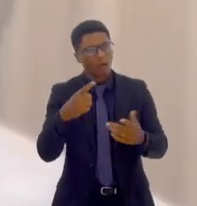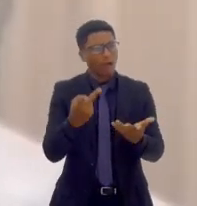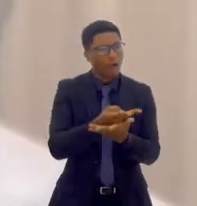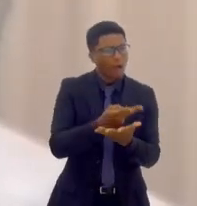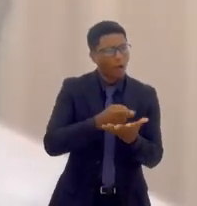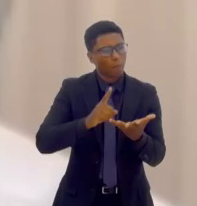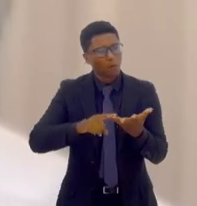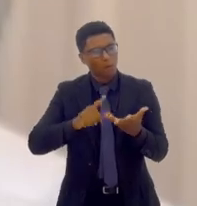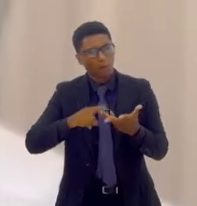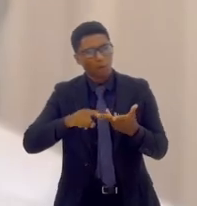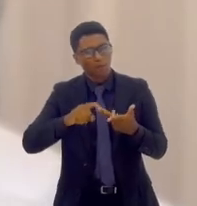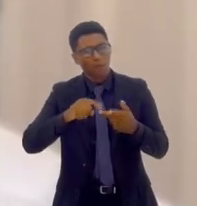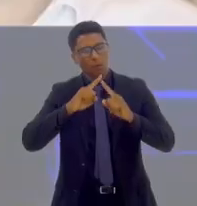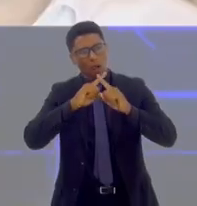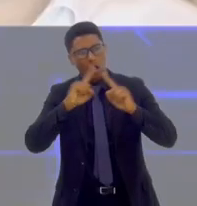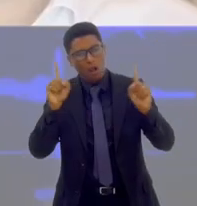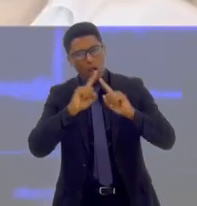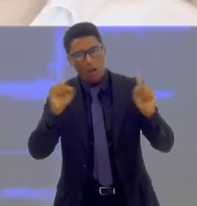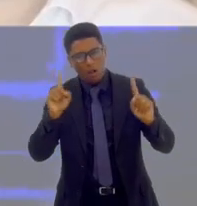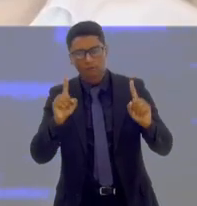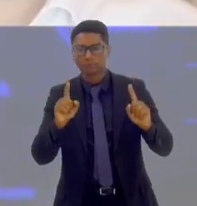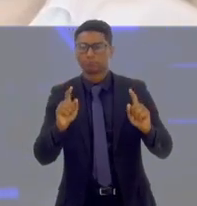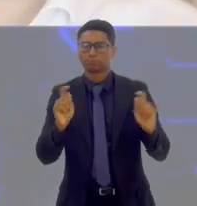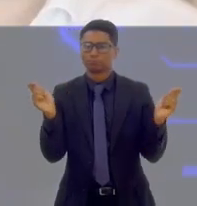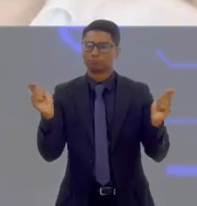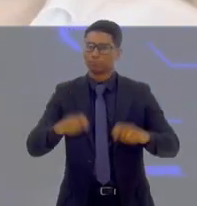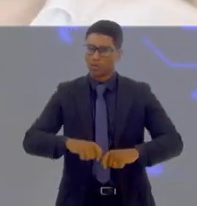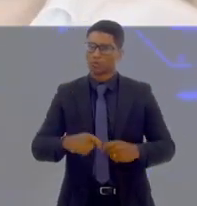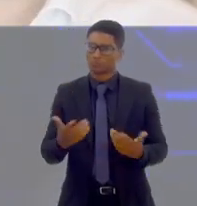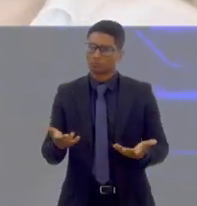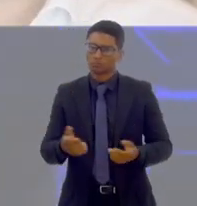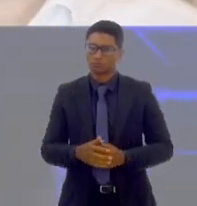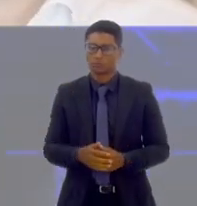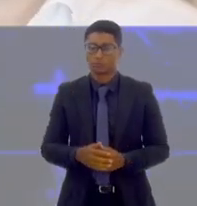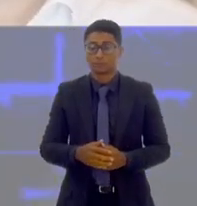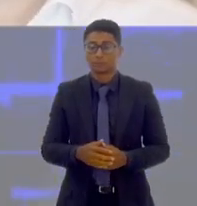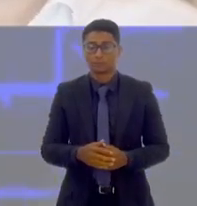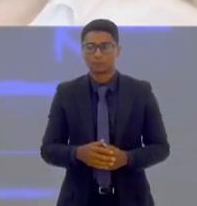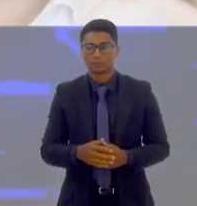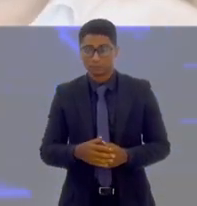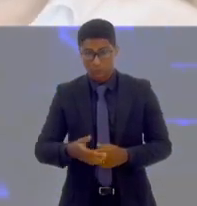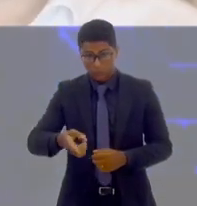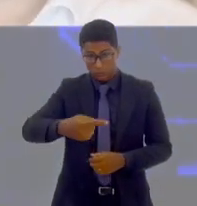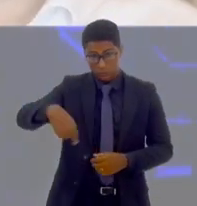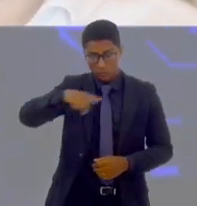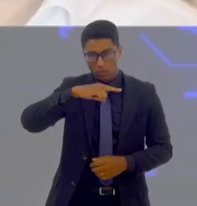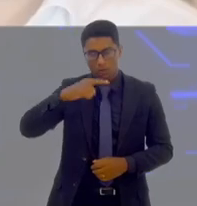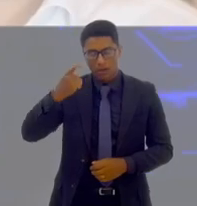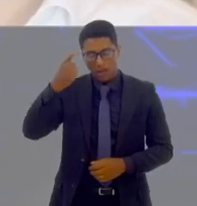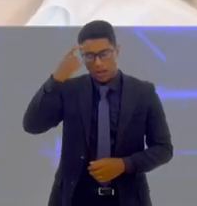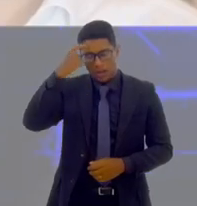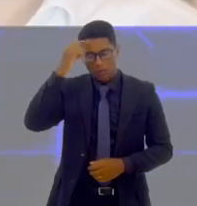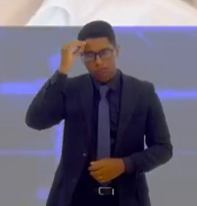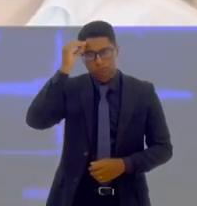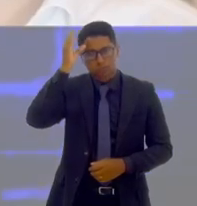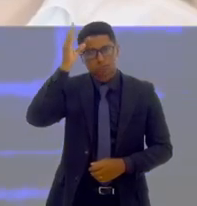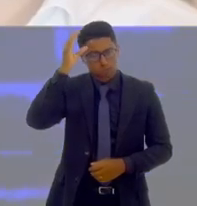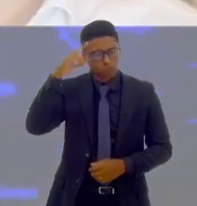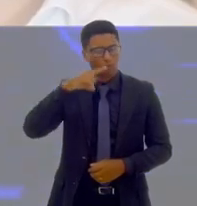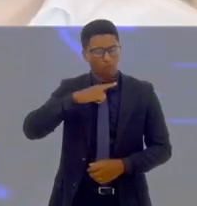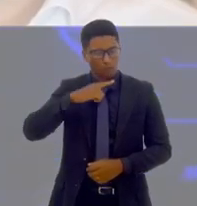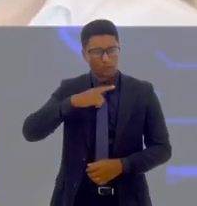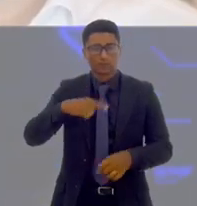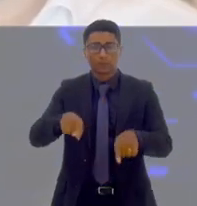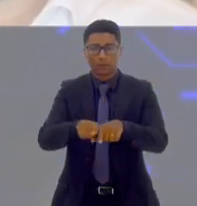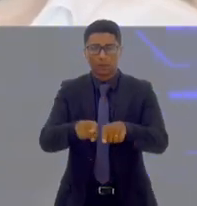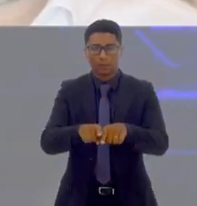construtiva, a formação dessa agenda. O que eu estou querendo dizer é que a gente tem conhecimento, a gente tem